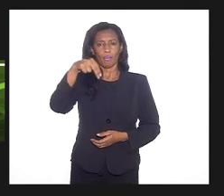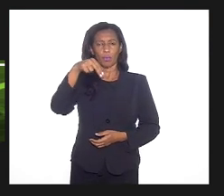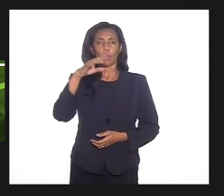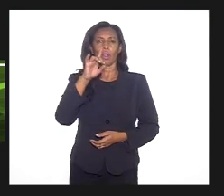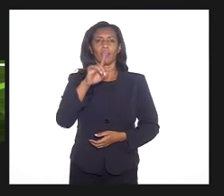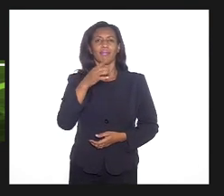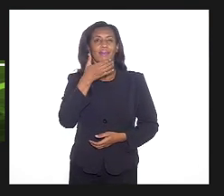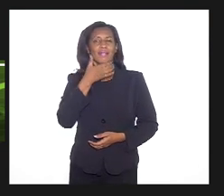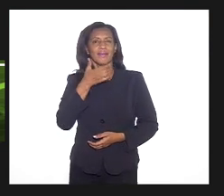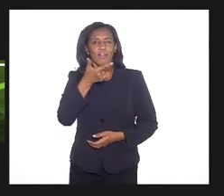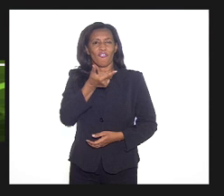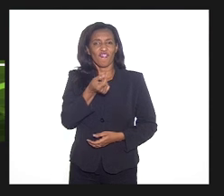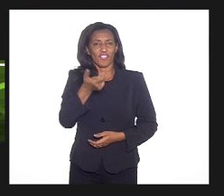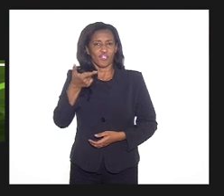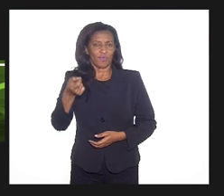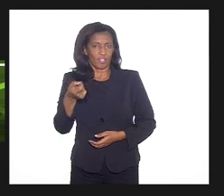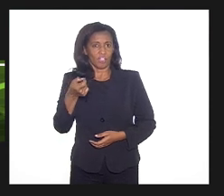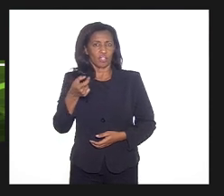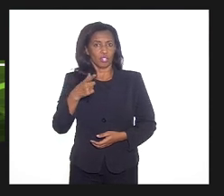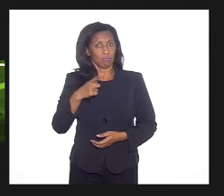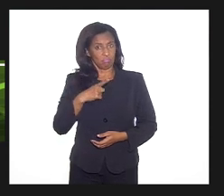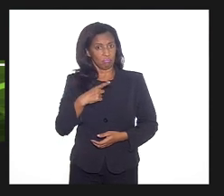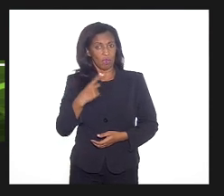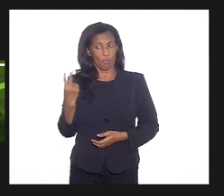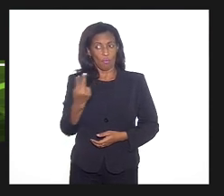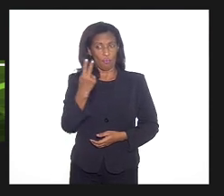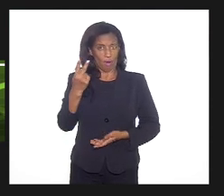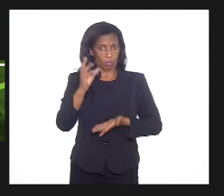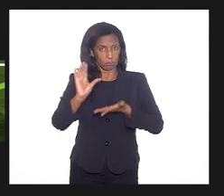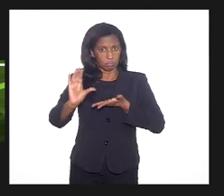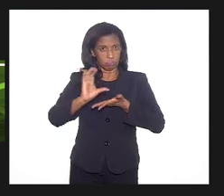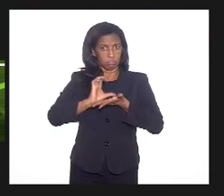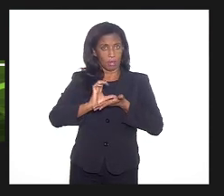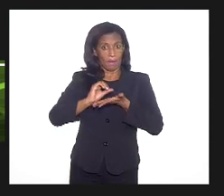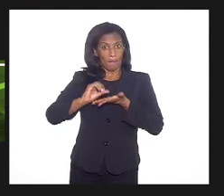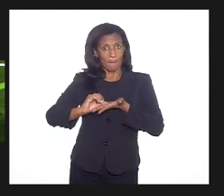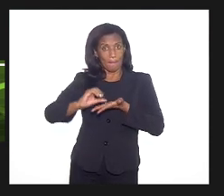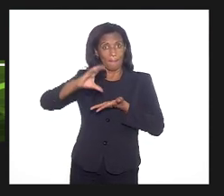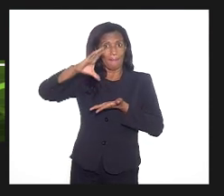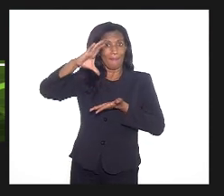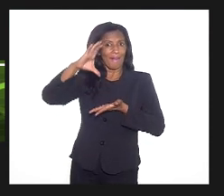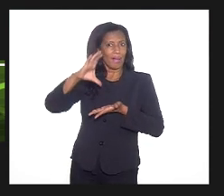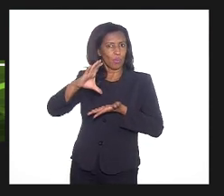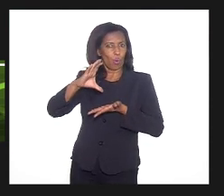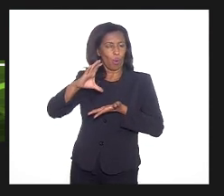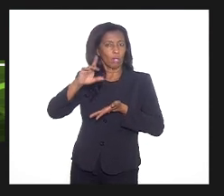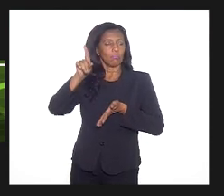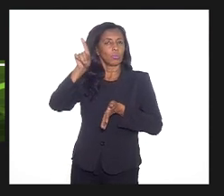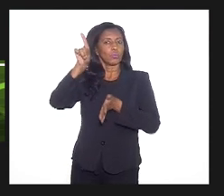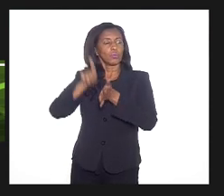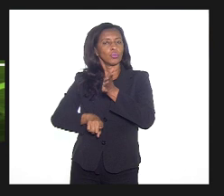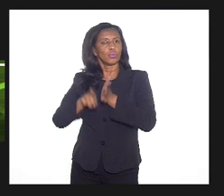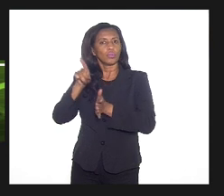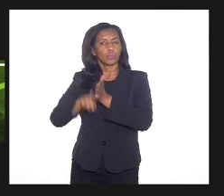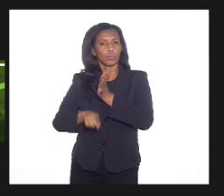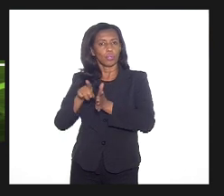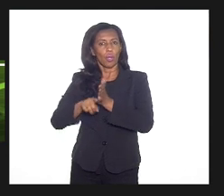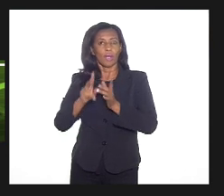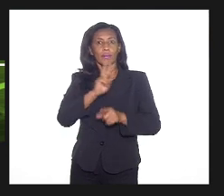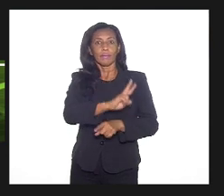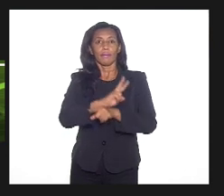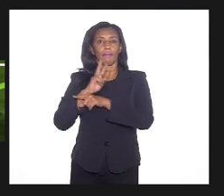de 2020, tem uma arrecadação maior, que é fruto do desconto em